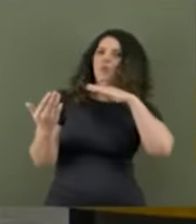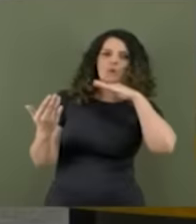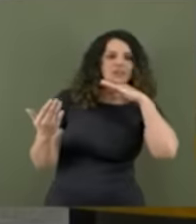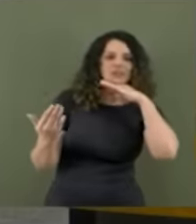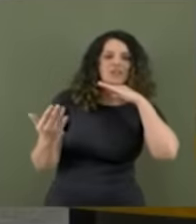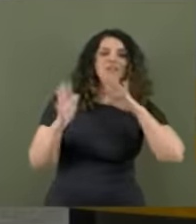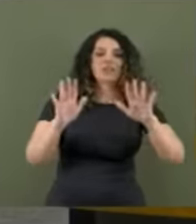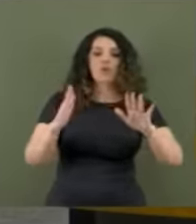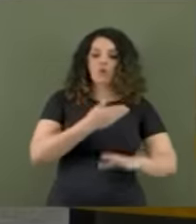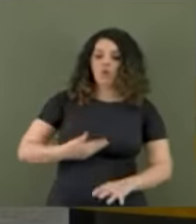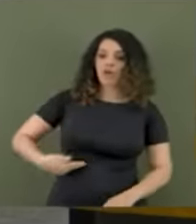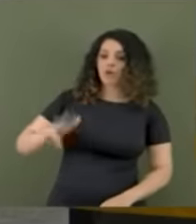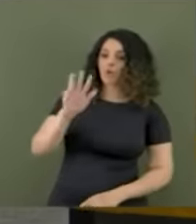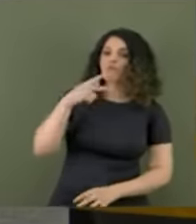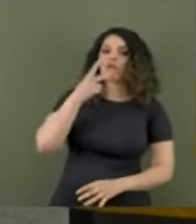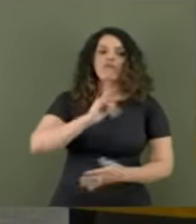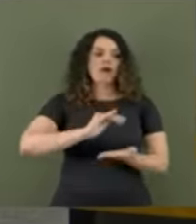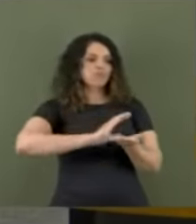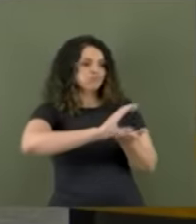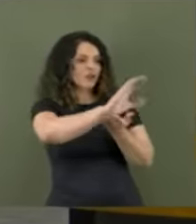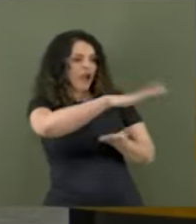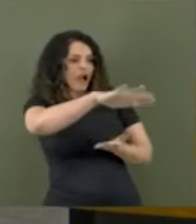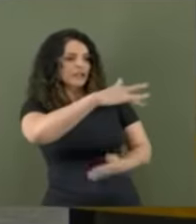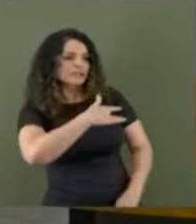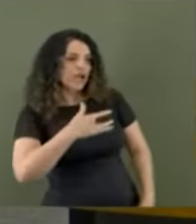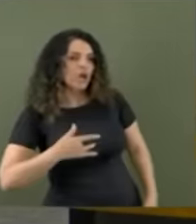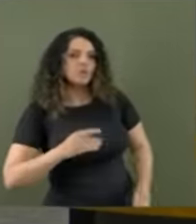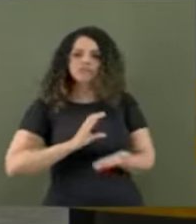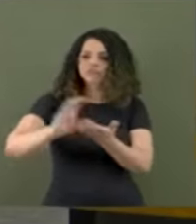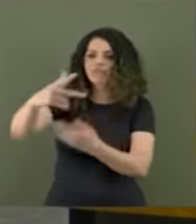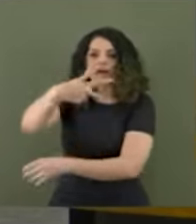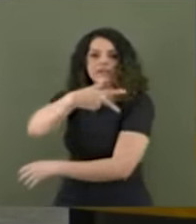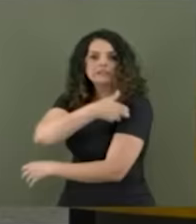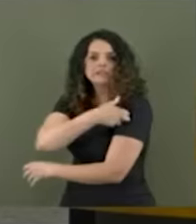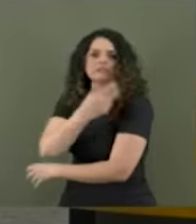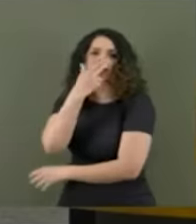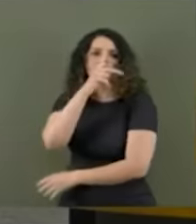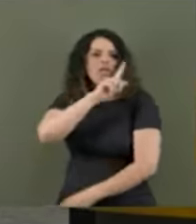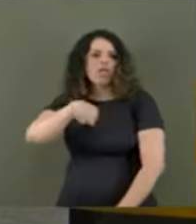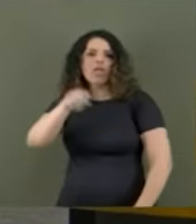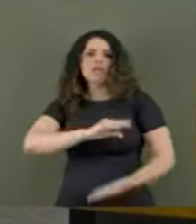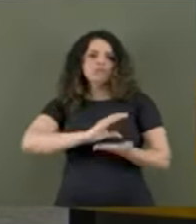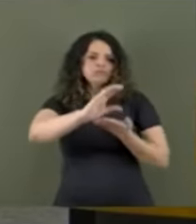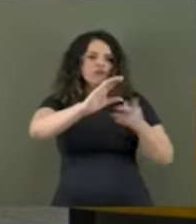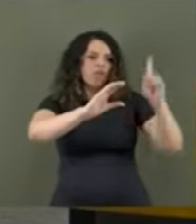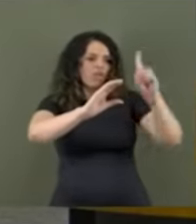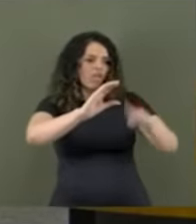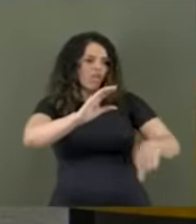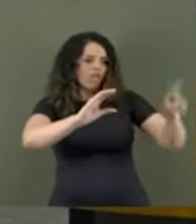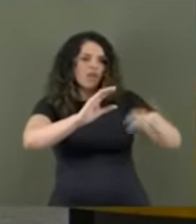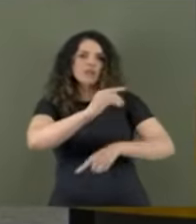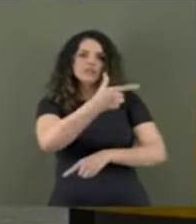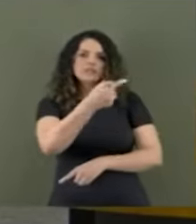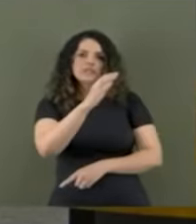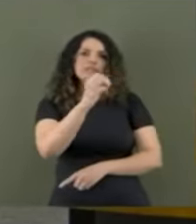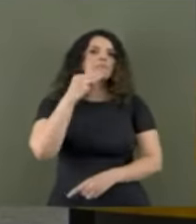investimento em saúde que tanto falou investimento em vacina corta agora 270 milhões de